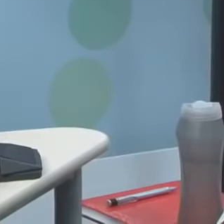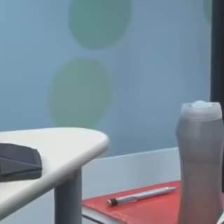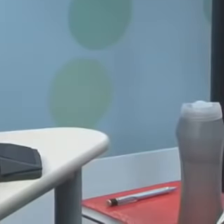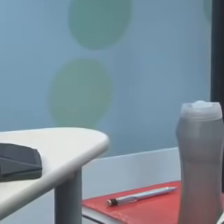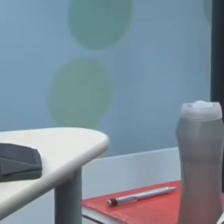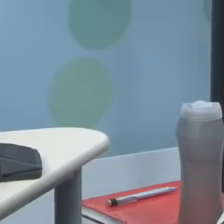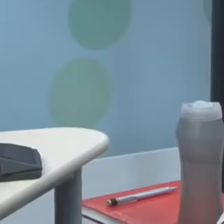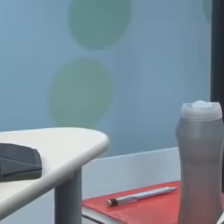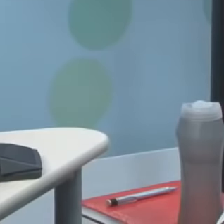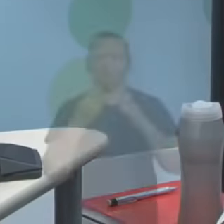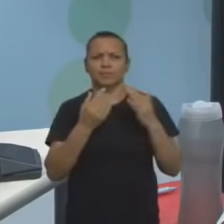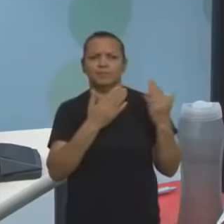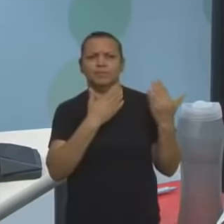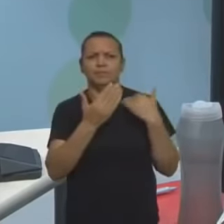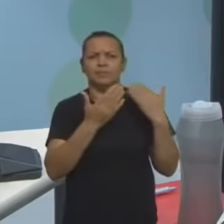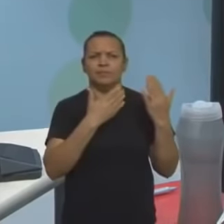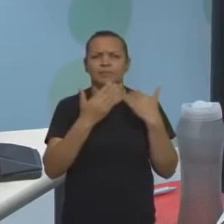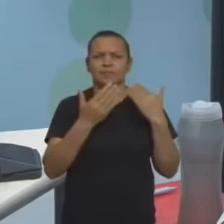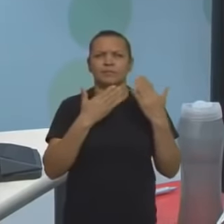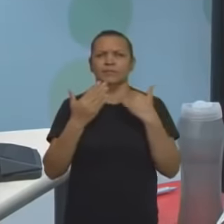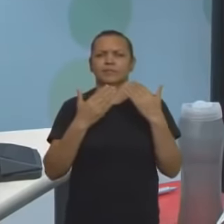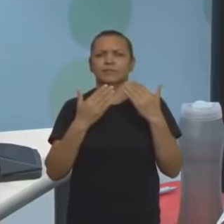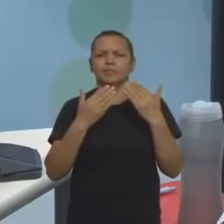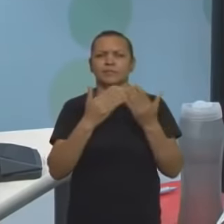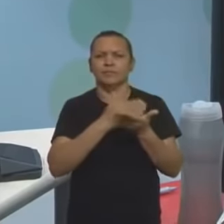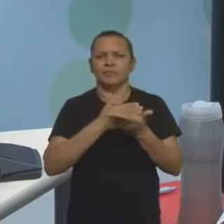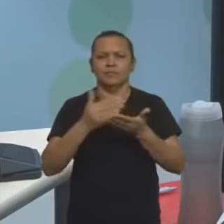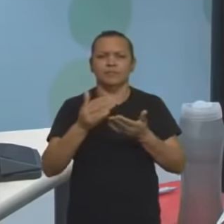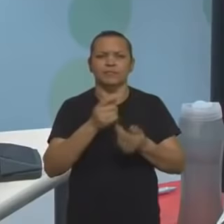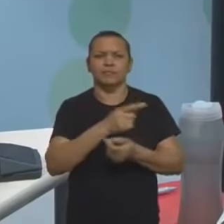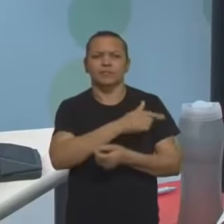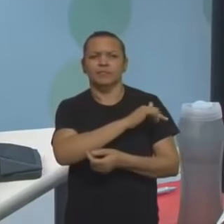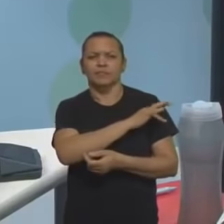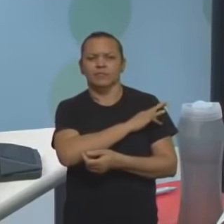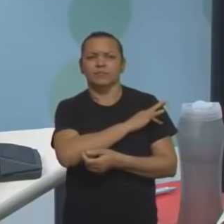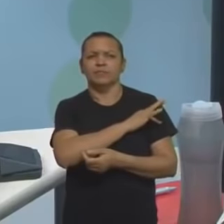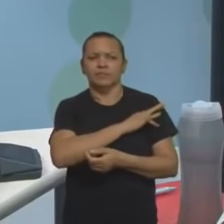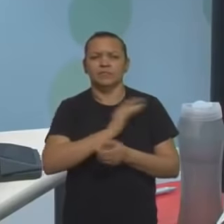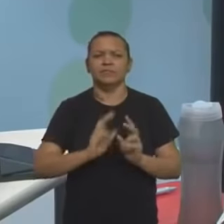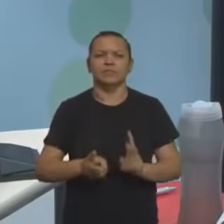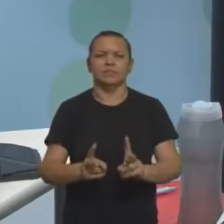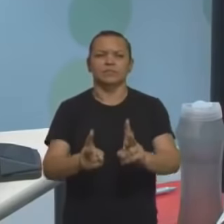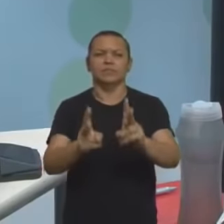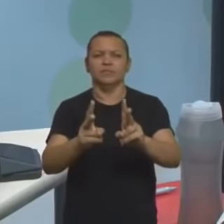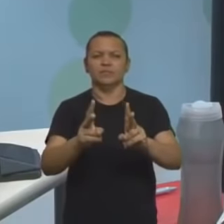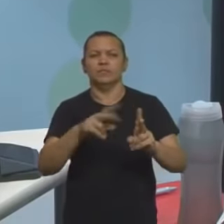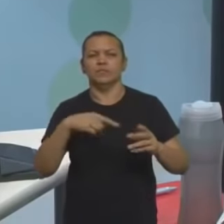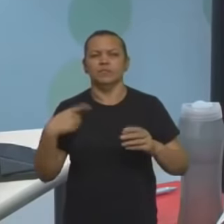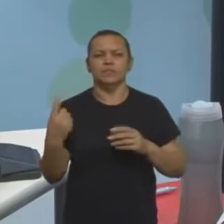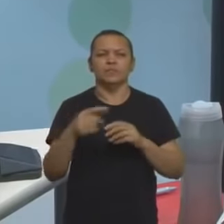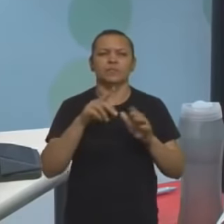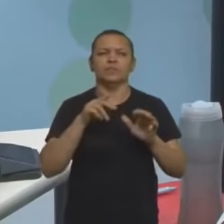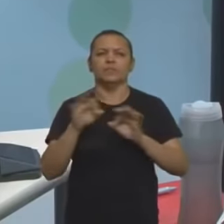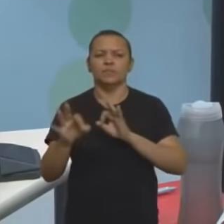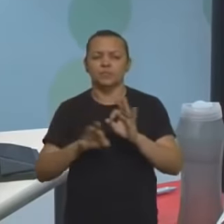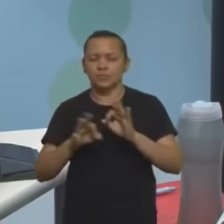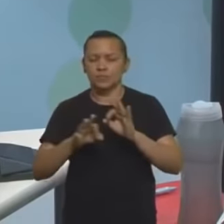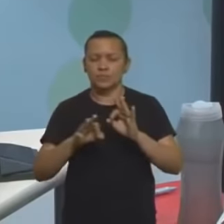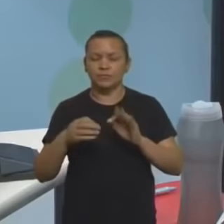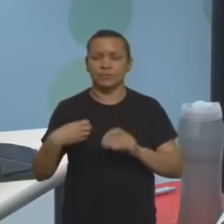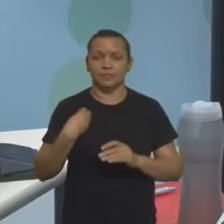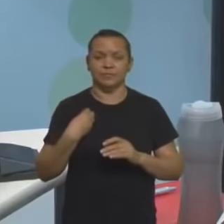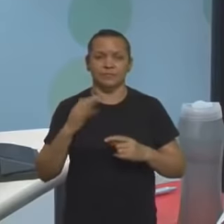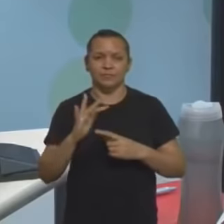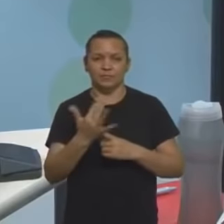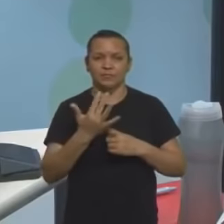nossas primeiras conversas sobre o Inova dos anos iniciais, né? A gente dando continuidade aqui, hoje a gente vai continuar falando do projeto de convivência. O nosso